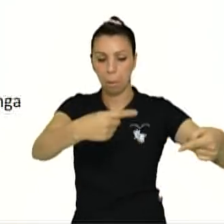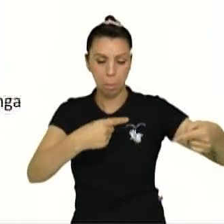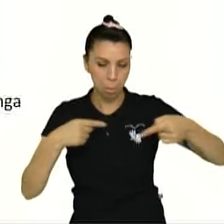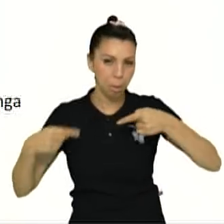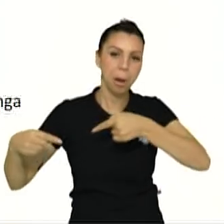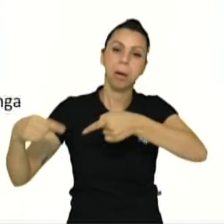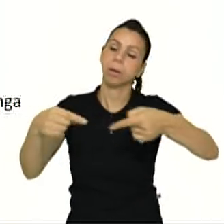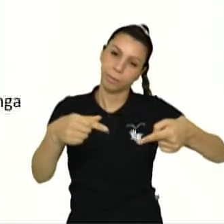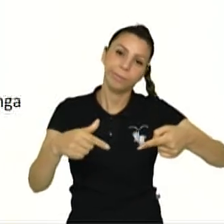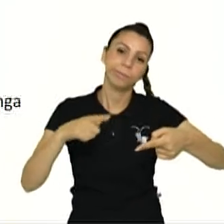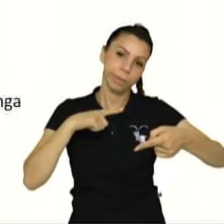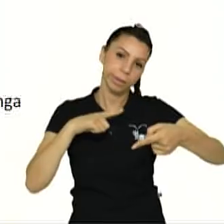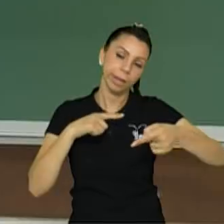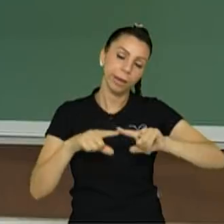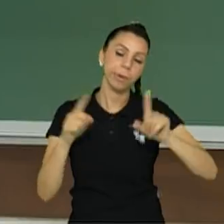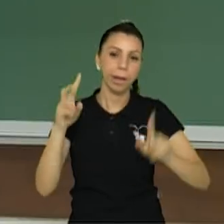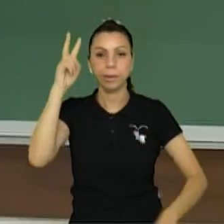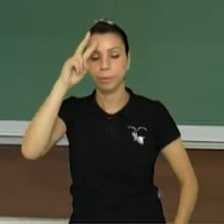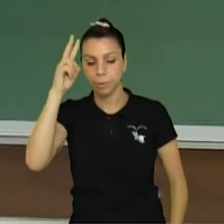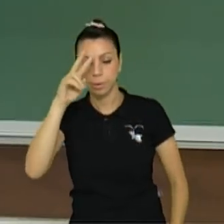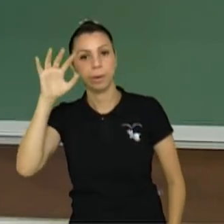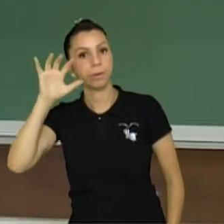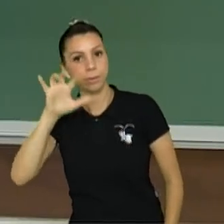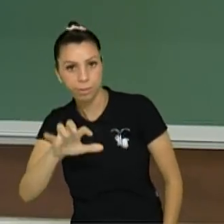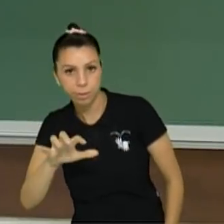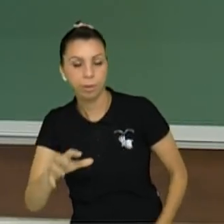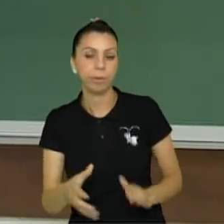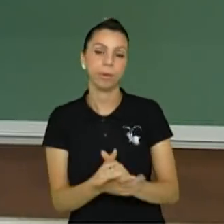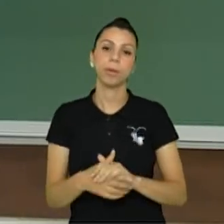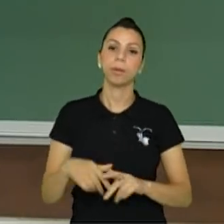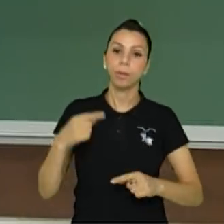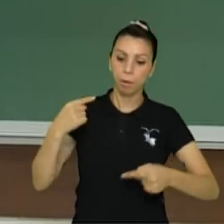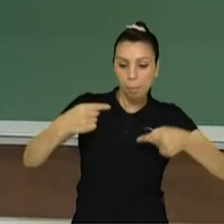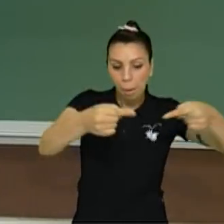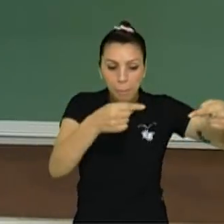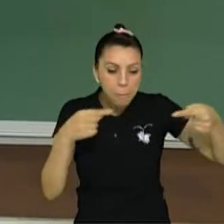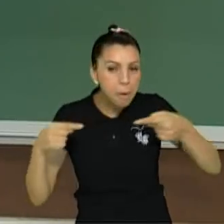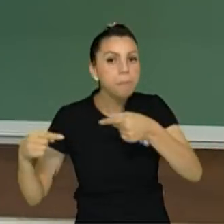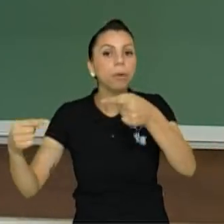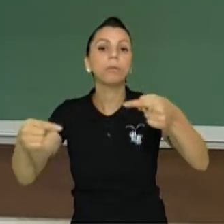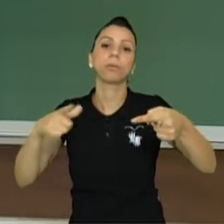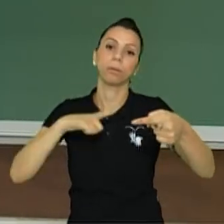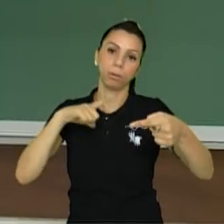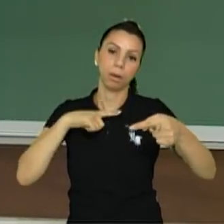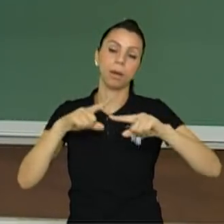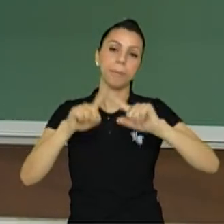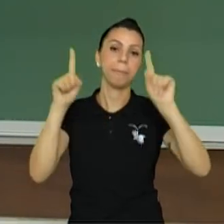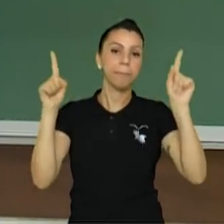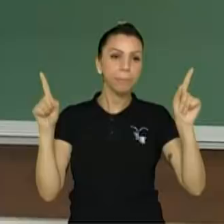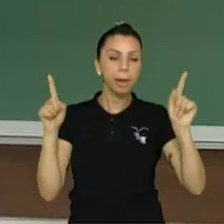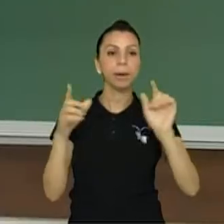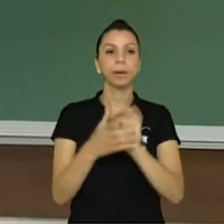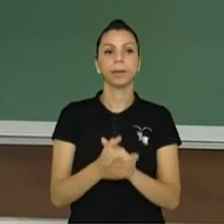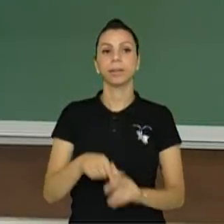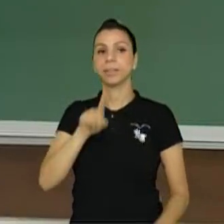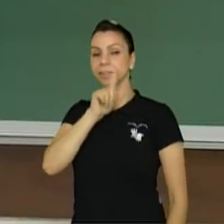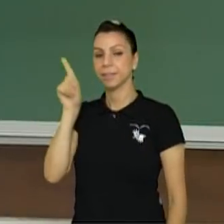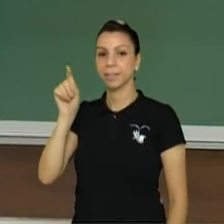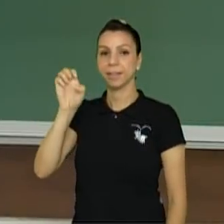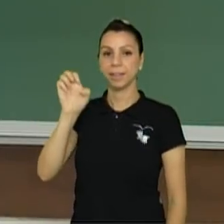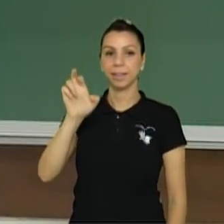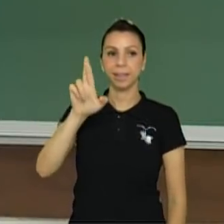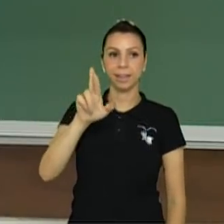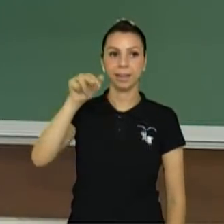Existe questionamentos, a história é assim, né? Existem as revisões, mas olha só, Ernesto Santos, o